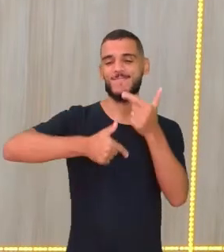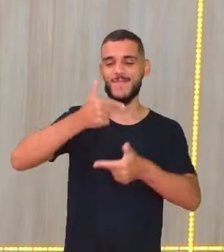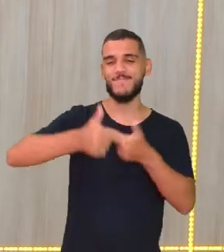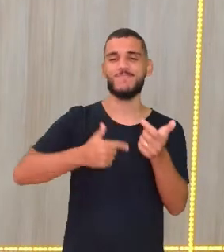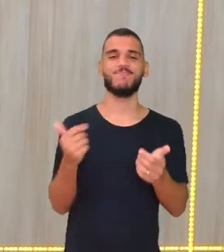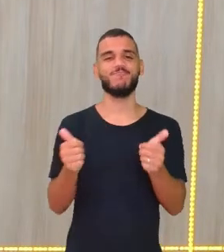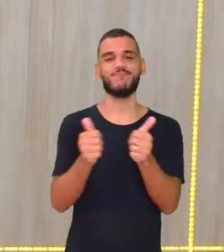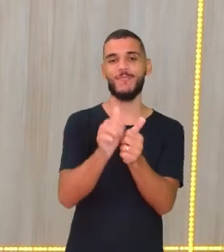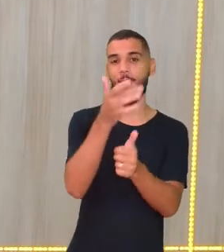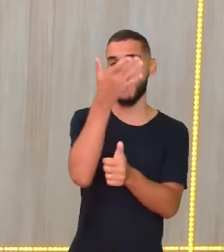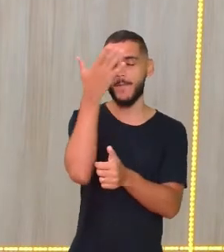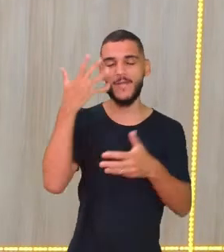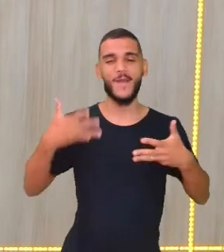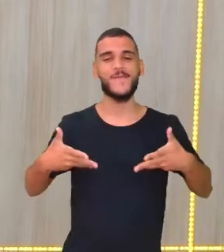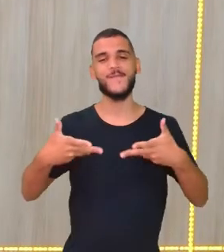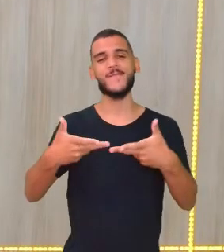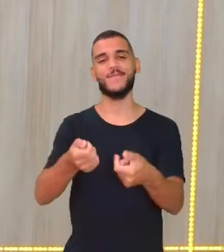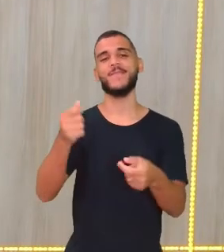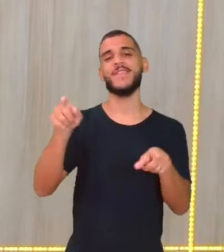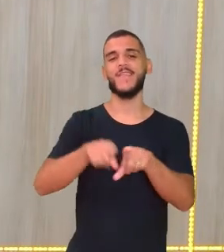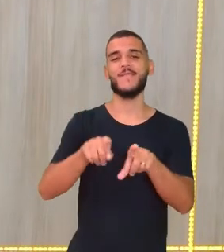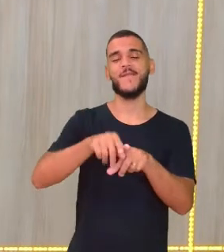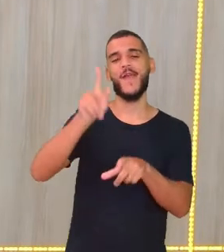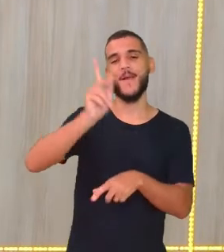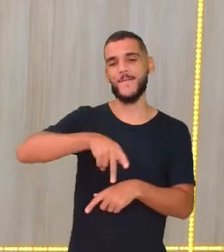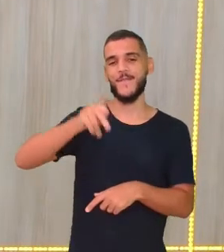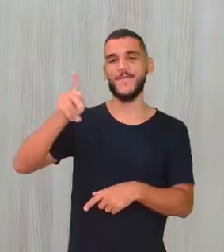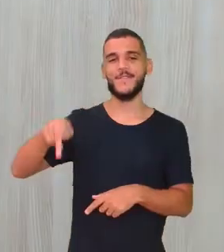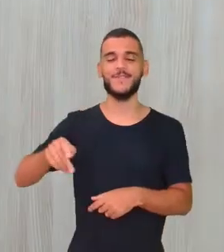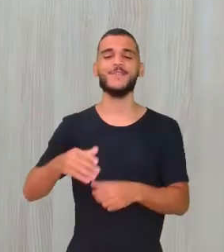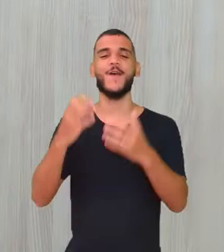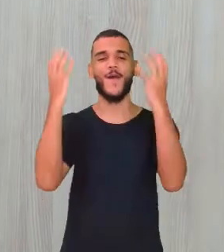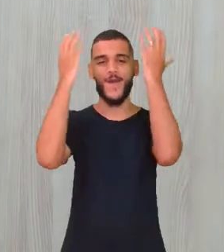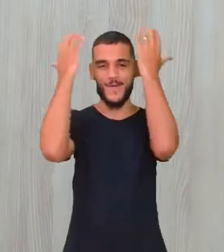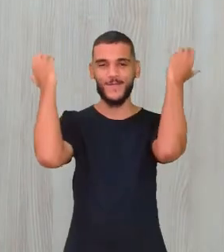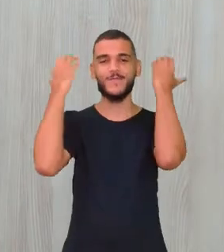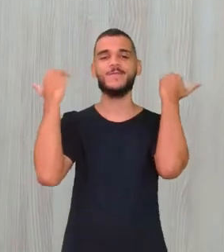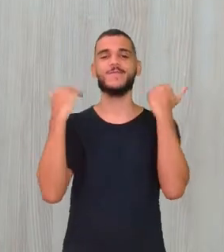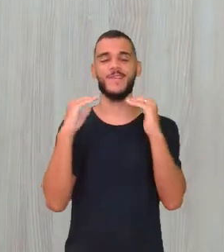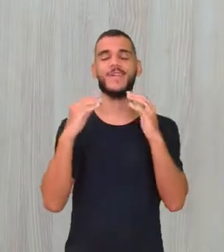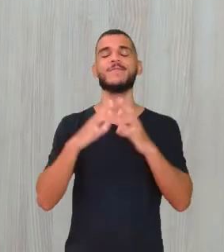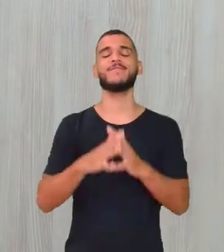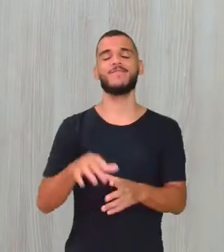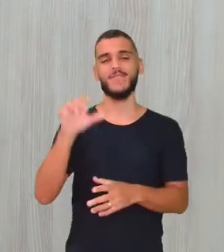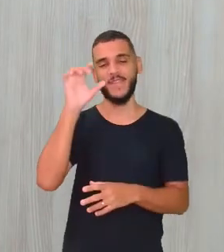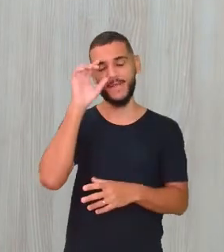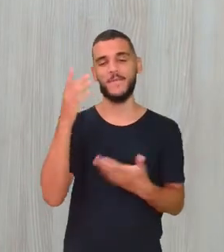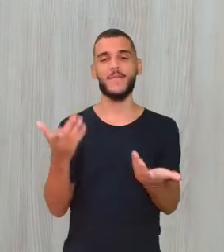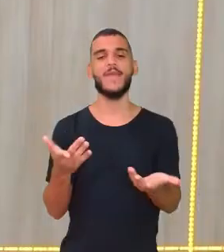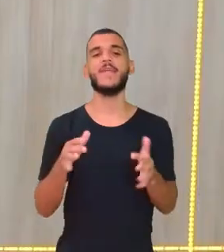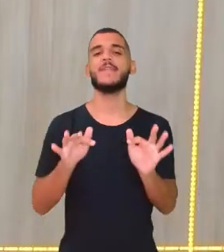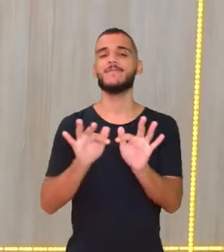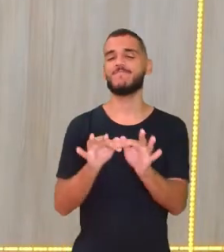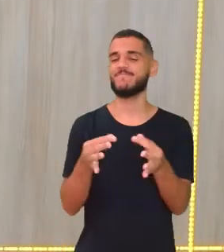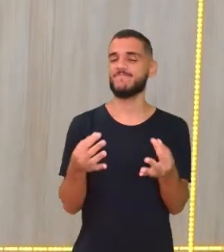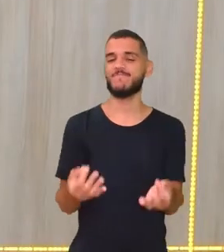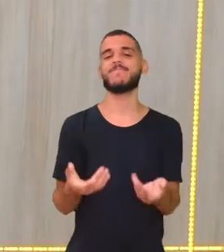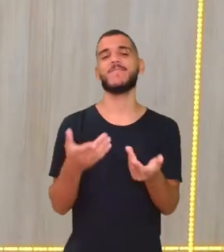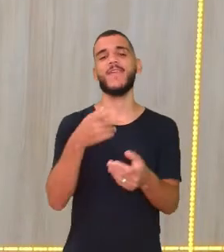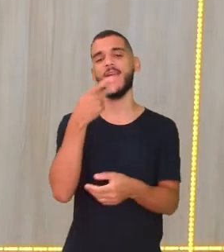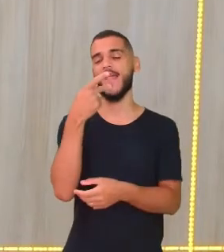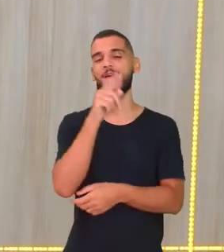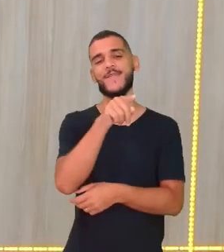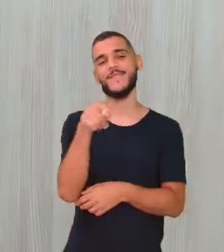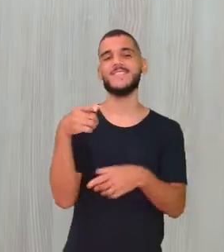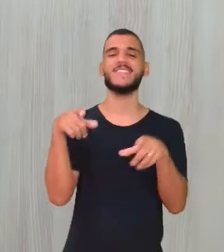comigo Camille Borba aqui no chat, não é? Com essa gentileza dela, né? Ela vai dar um alô aí